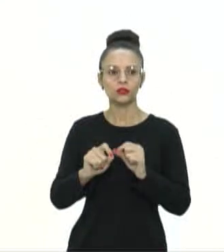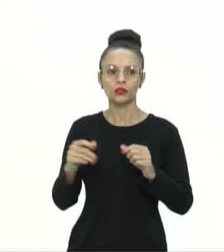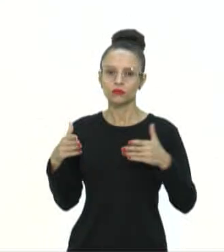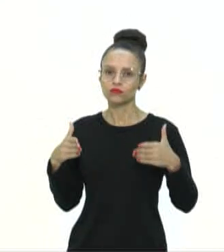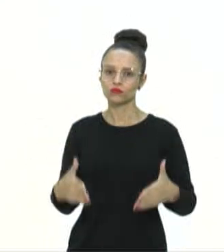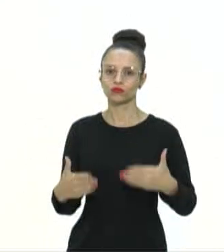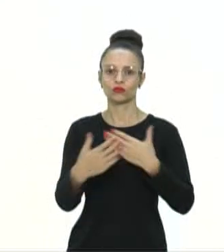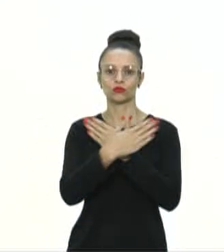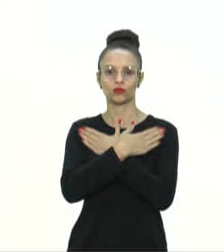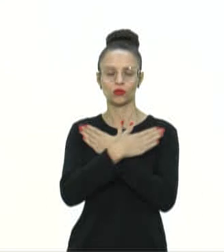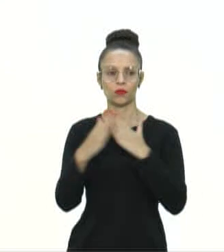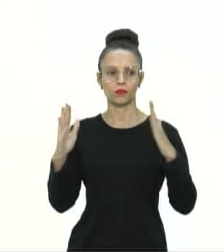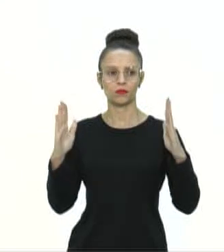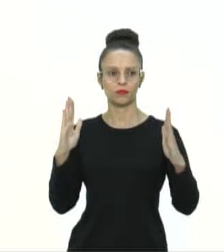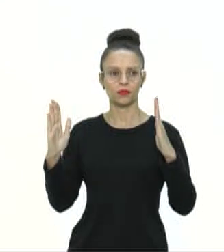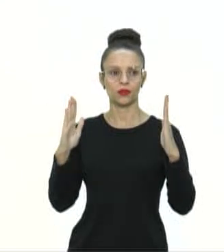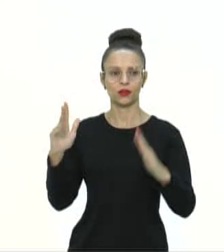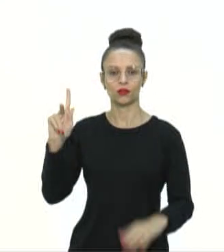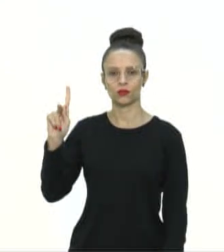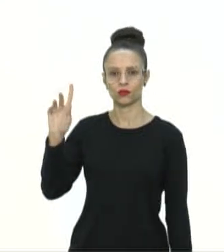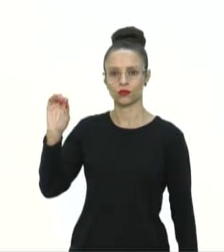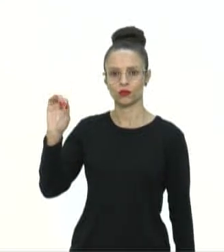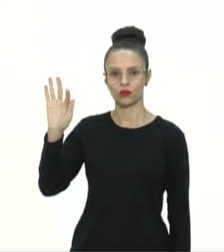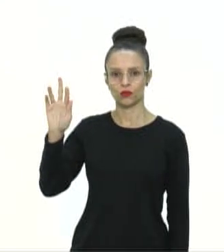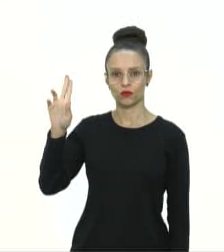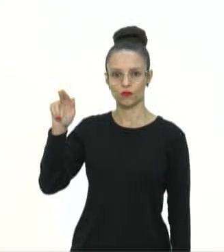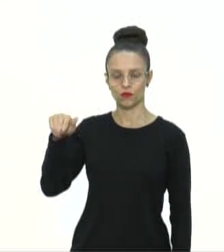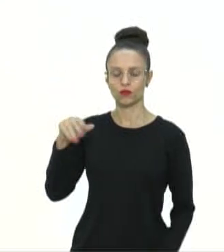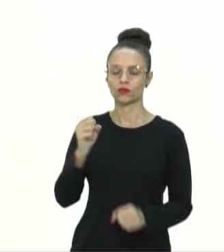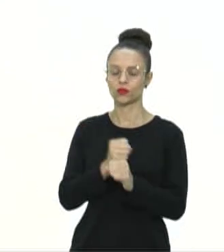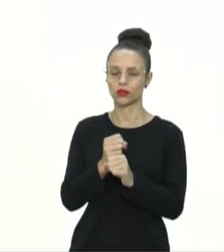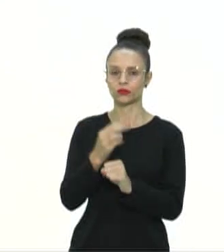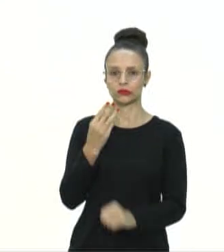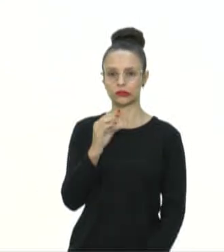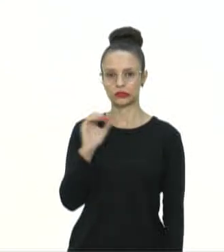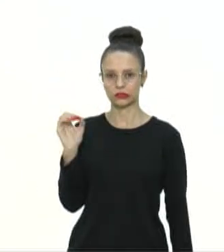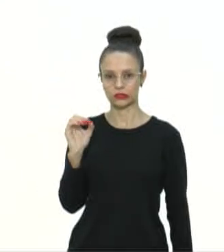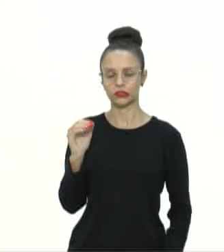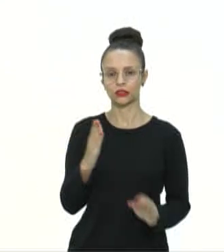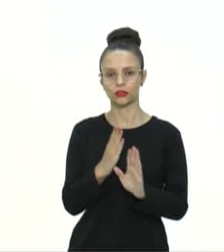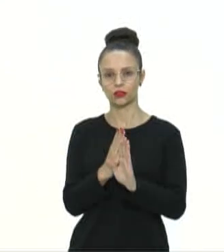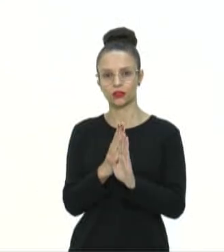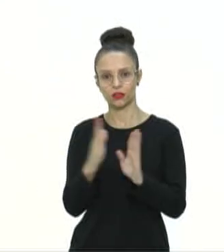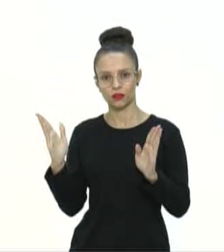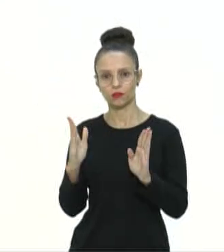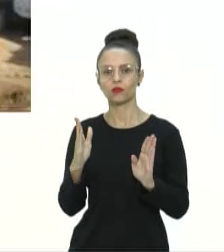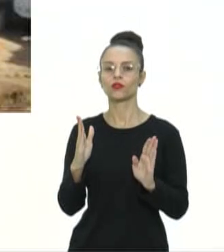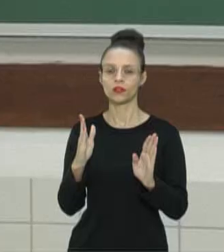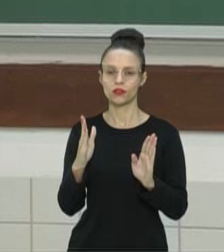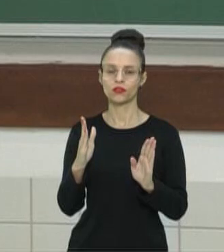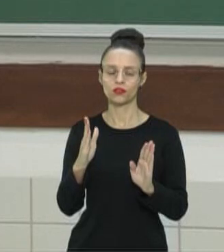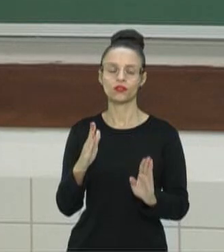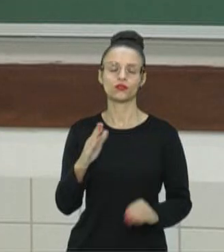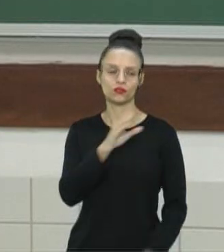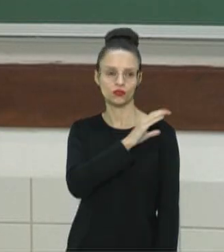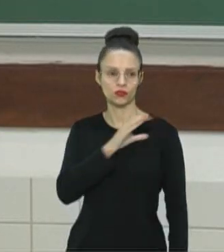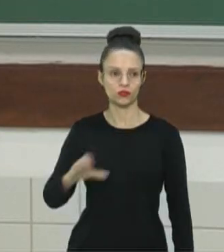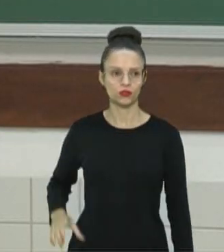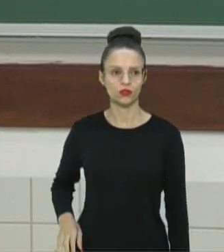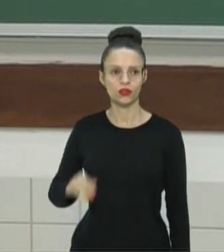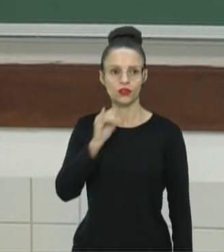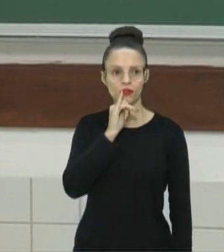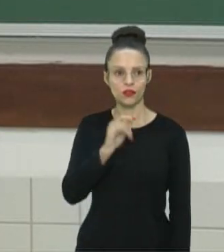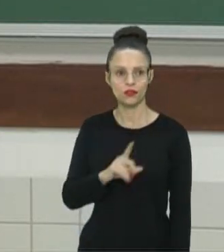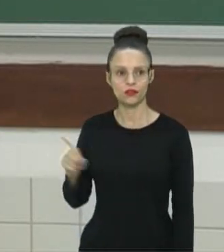no período Kofun, 300 depois de Cristo e 700 depois de Cristo. Exemplo do